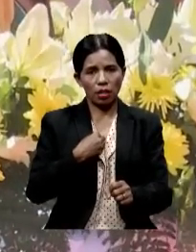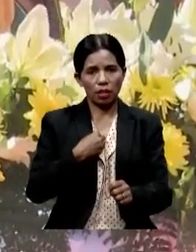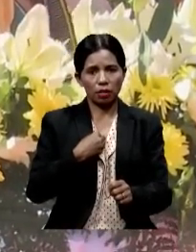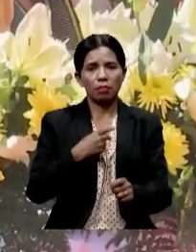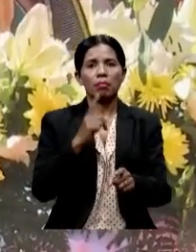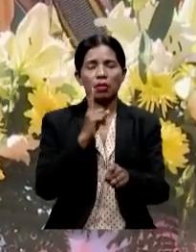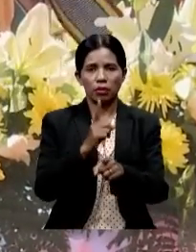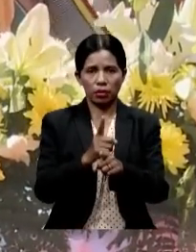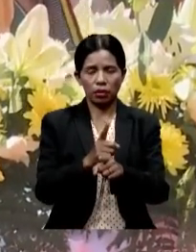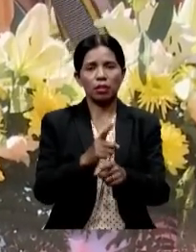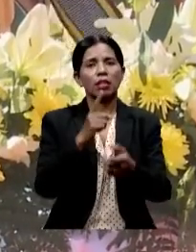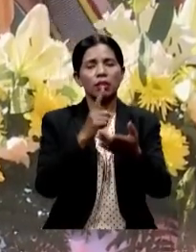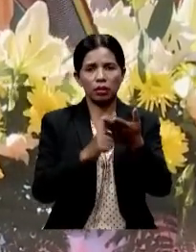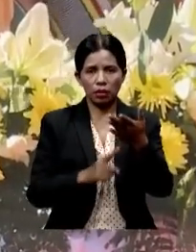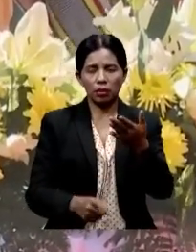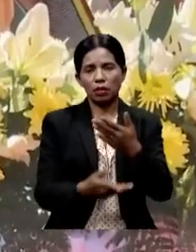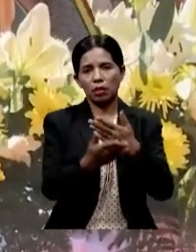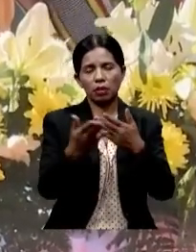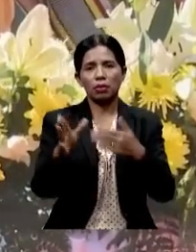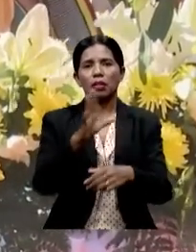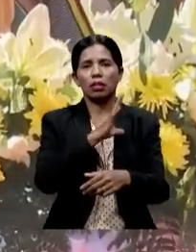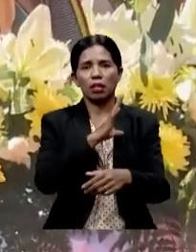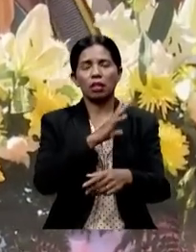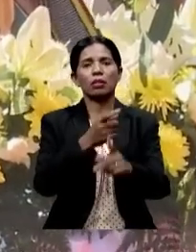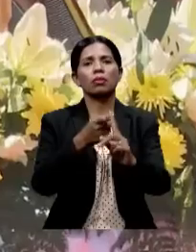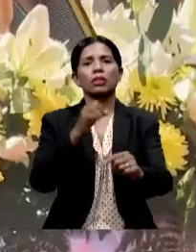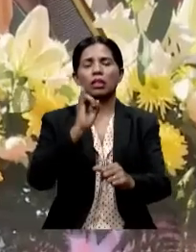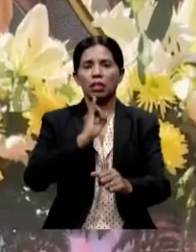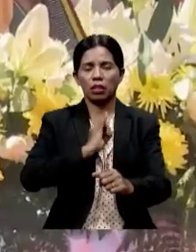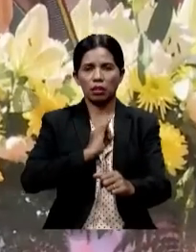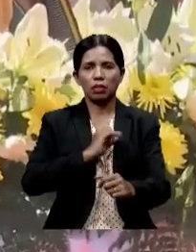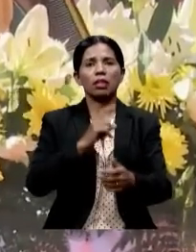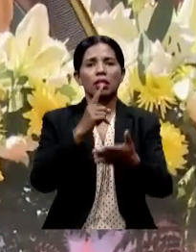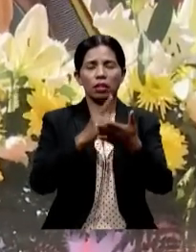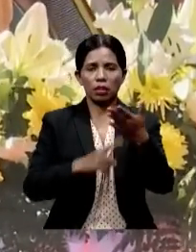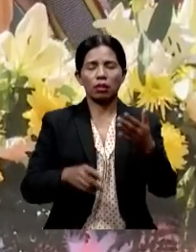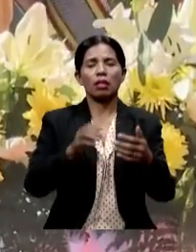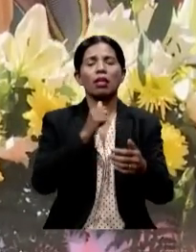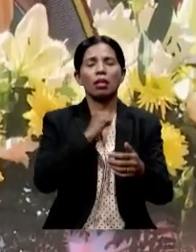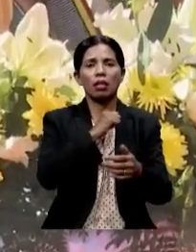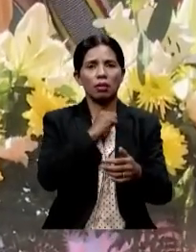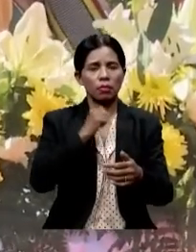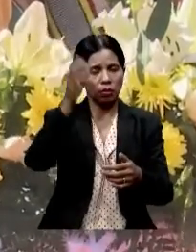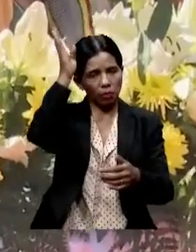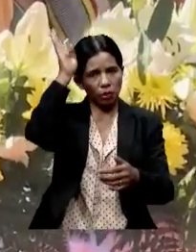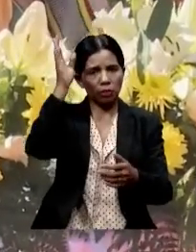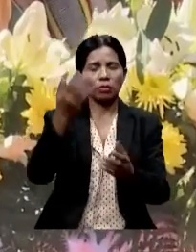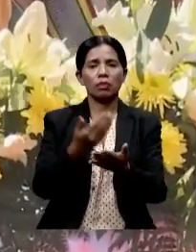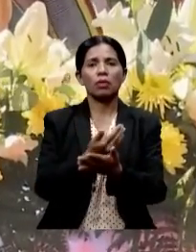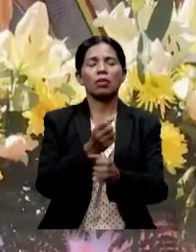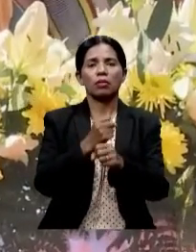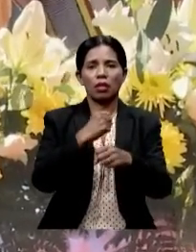kare saida mak imi hein husi hau e saida mak bispo fou ne bele halo ba